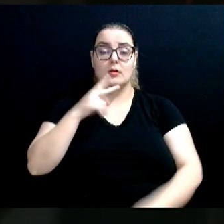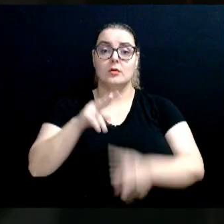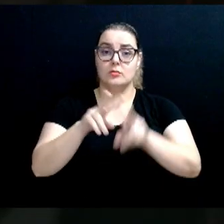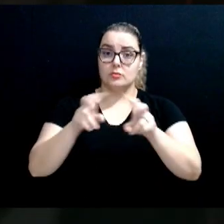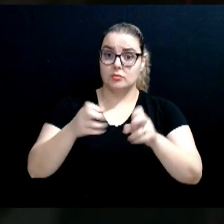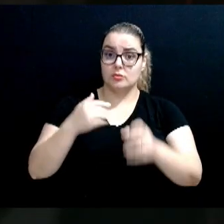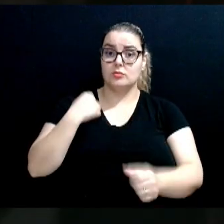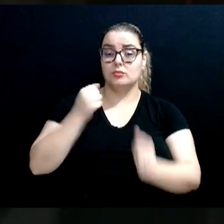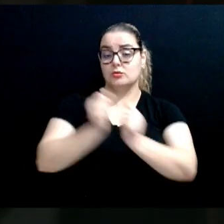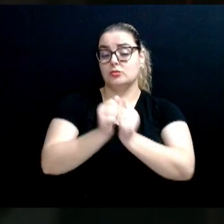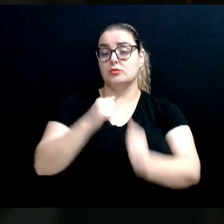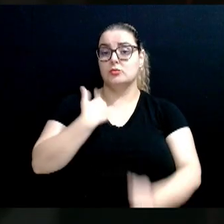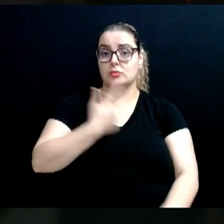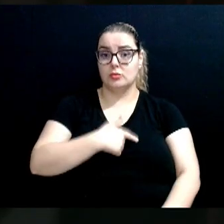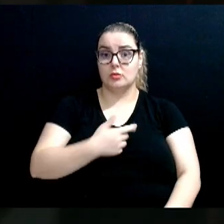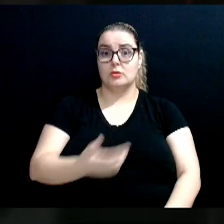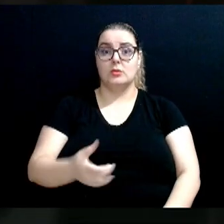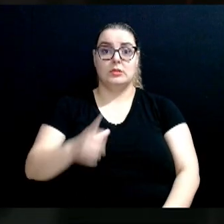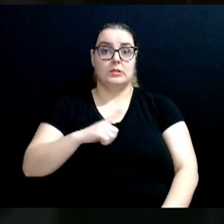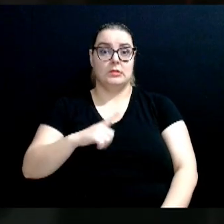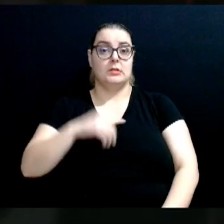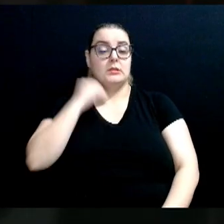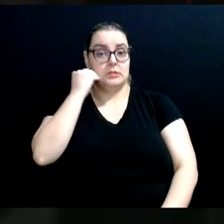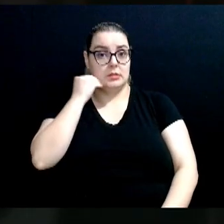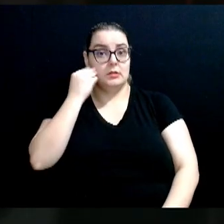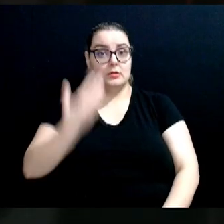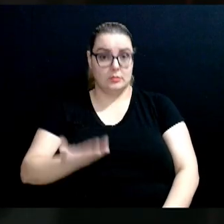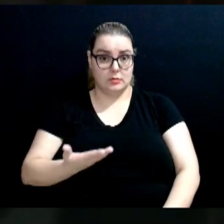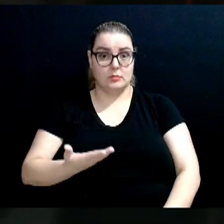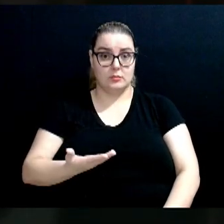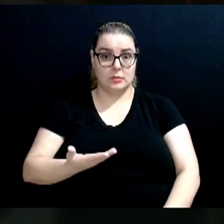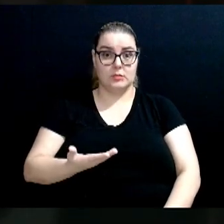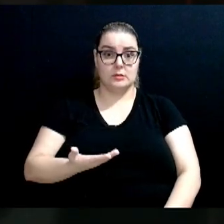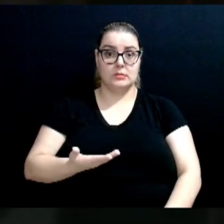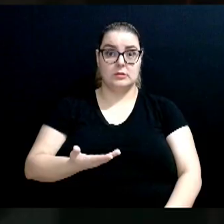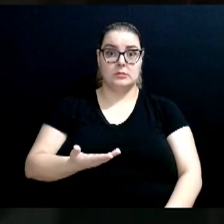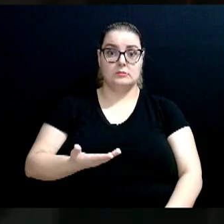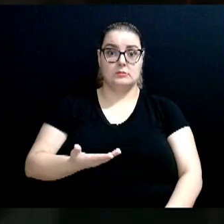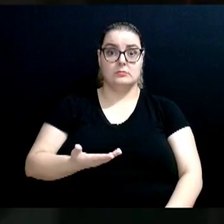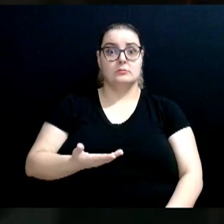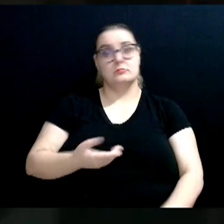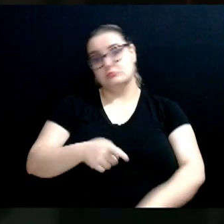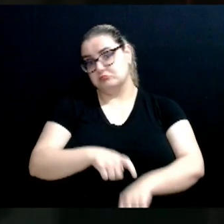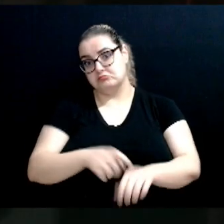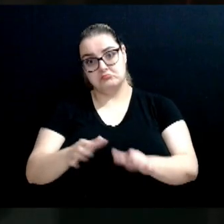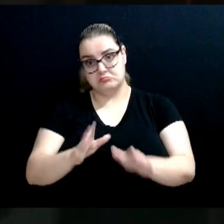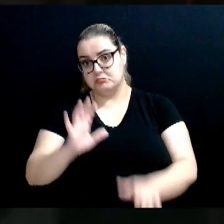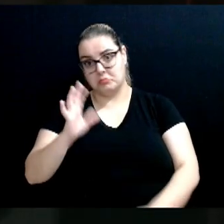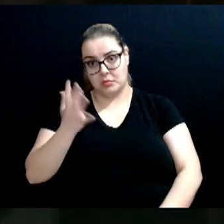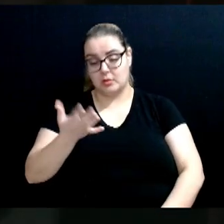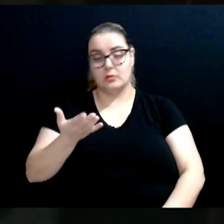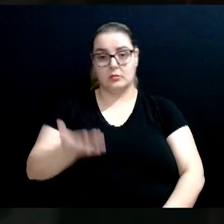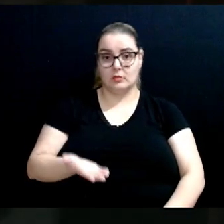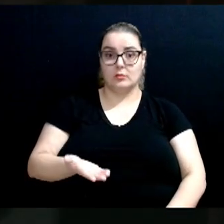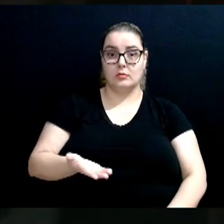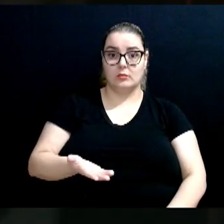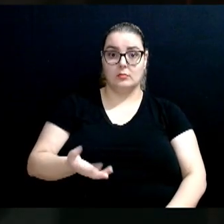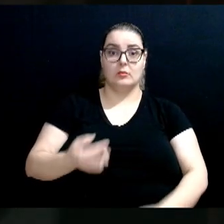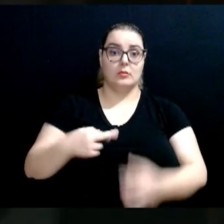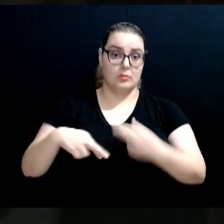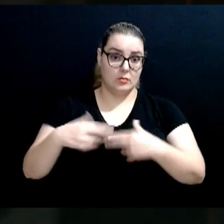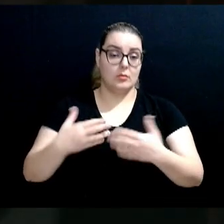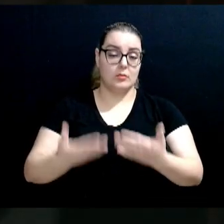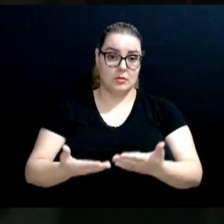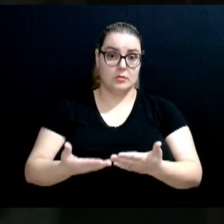conosco, se você tem uma experiência, de uma situação que aconteceu com você, referente a esse